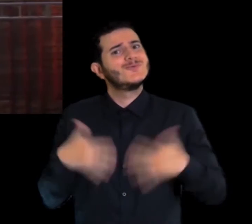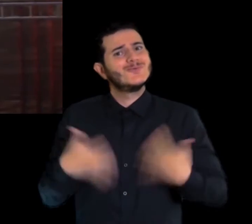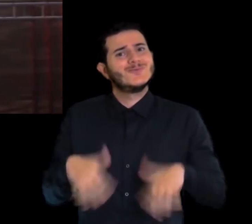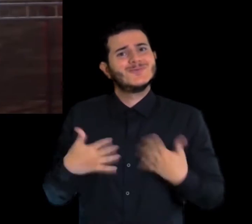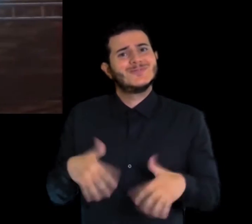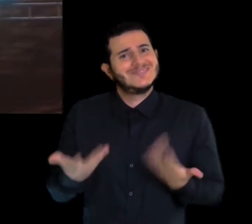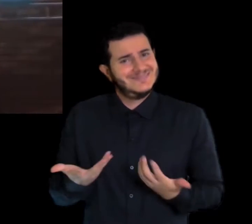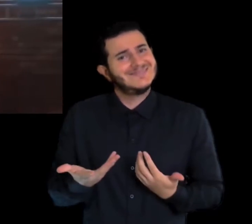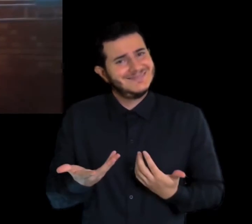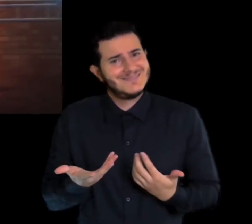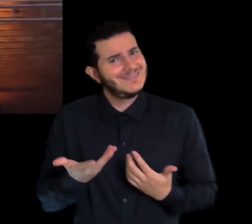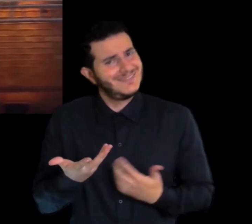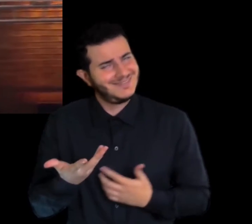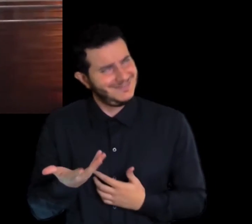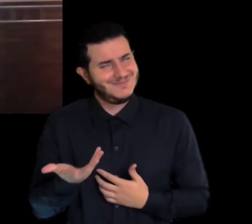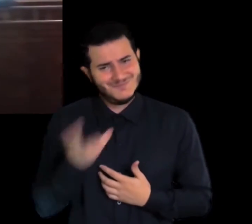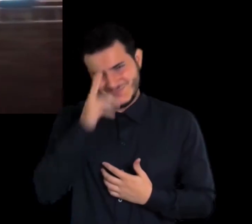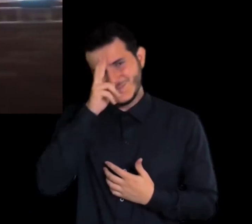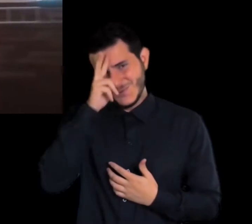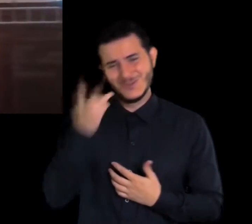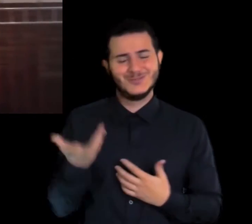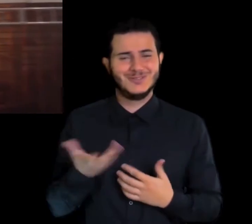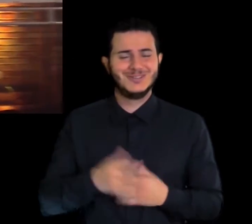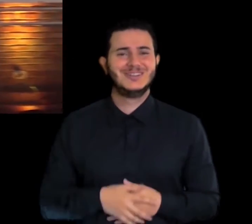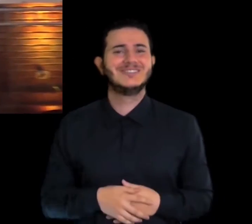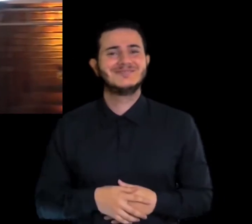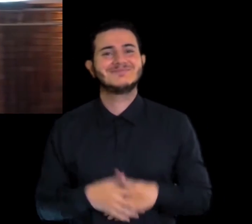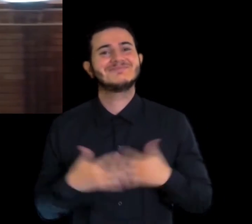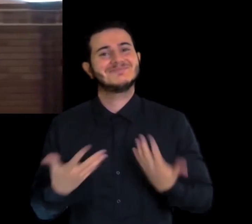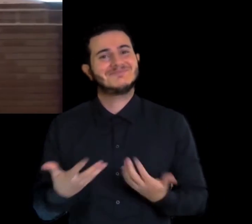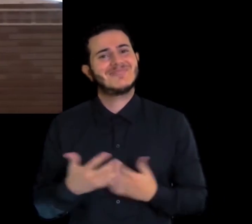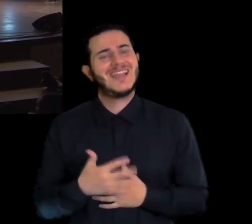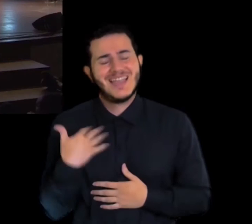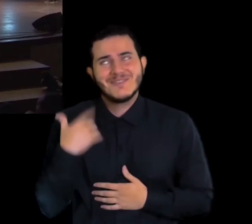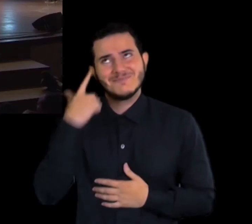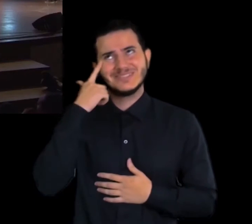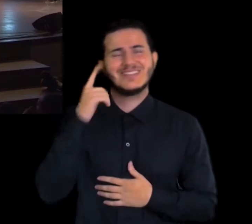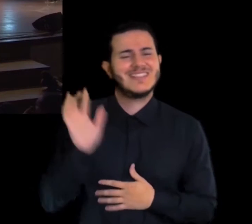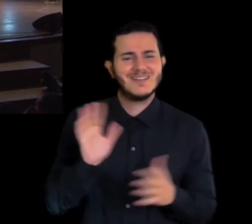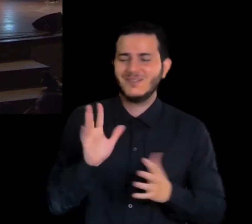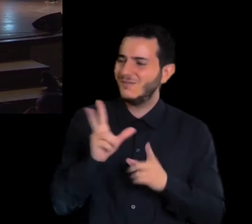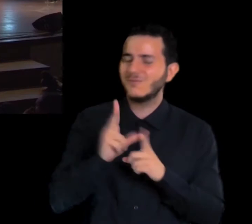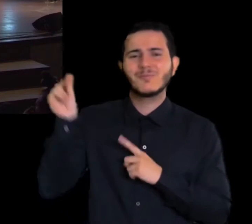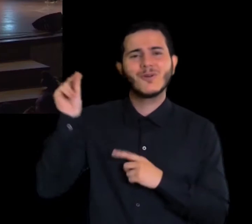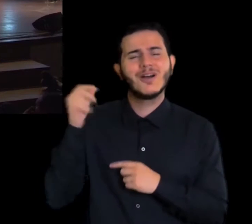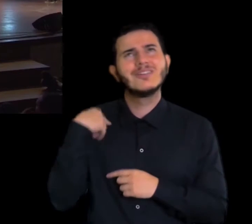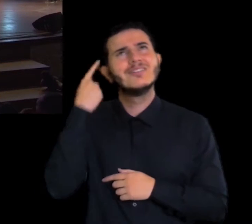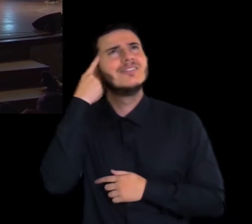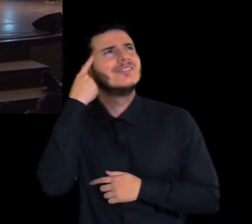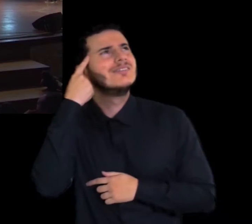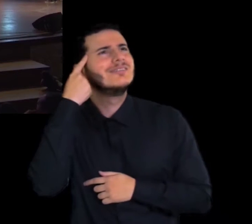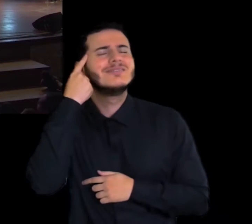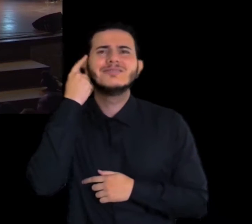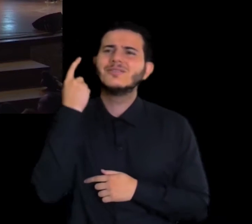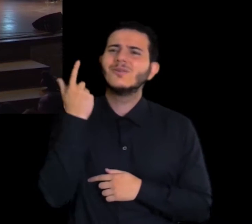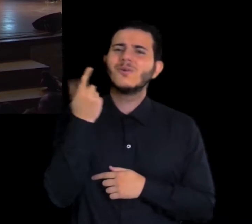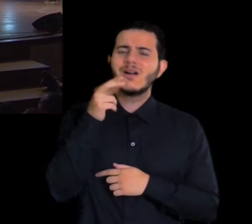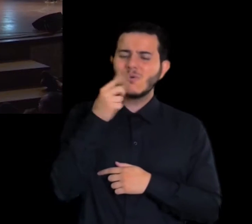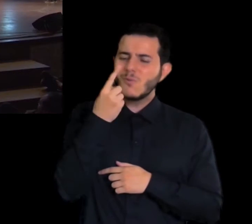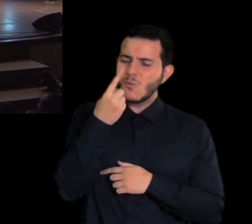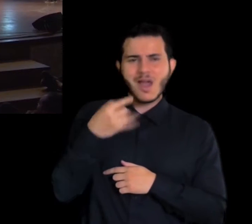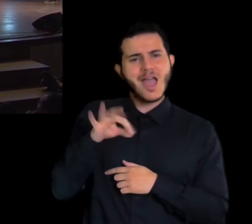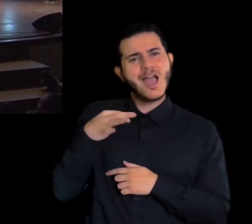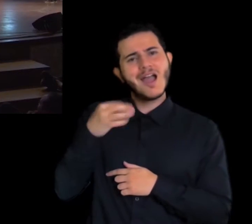velho. 20 euros é foda, E aí eu peguei e falei, não é possível. E ele foi embora, eu fiquei com aquilo na cabeça. Falei, cara, nunca o real